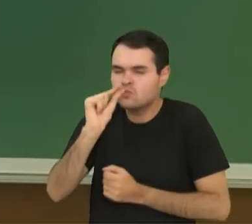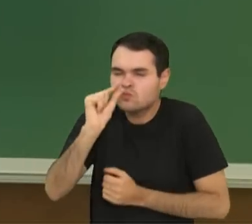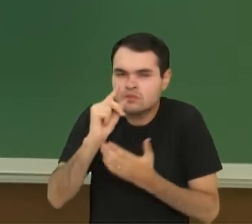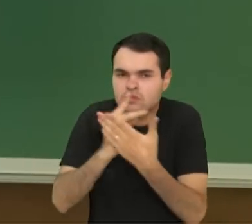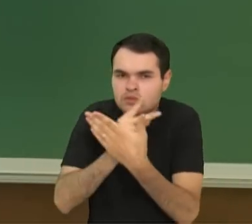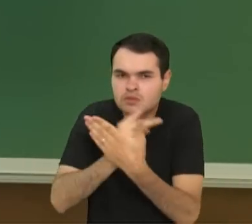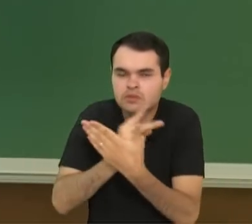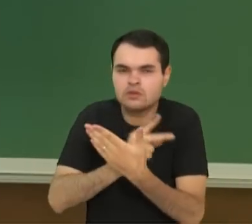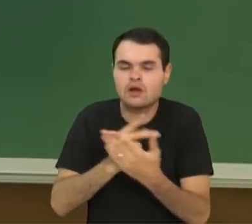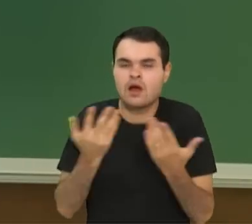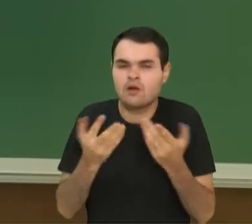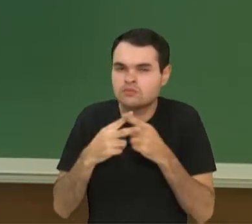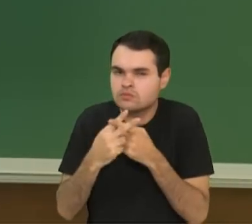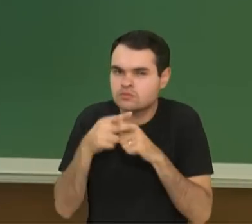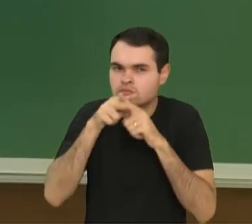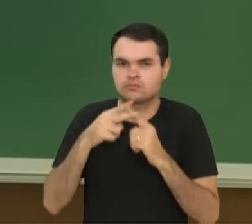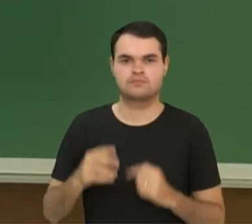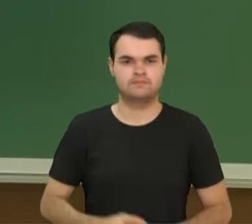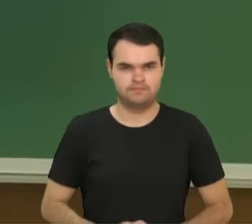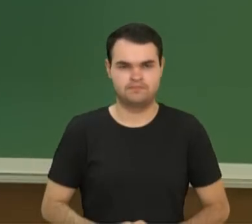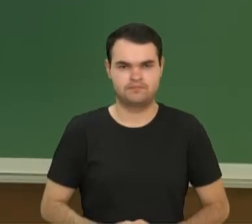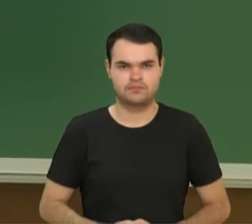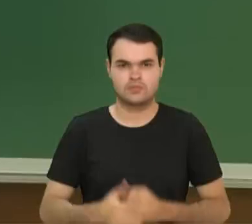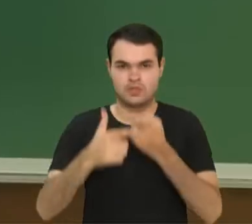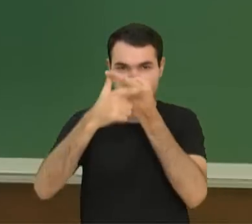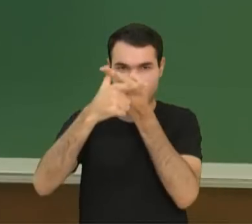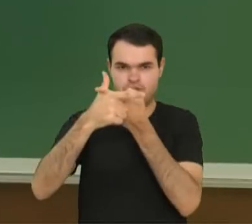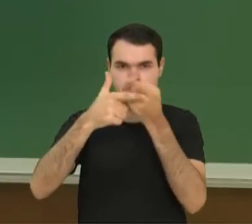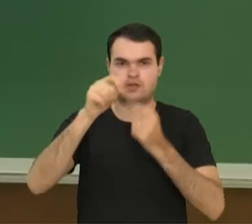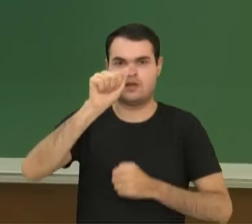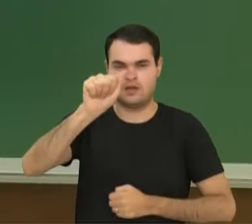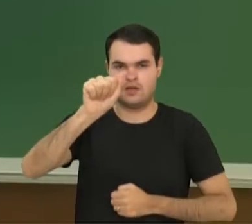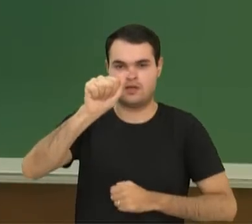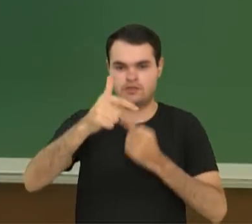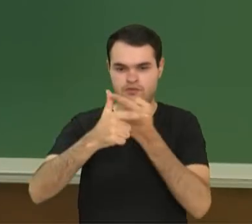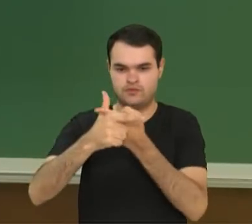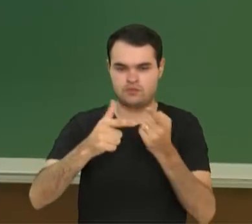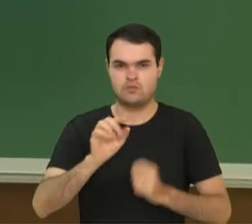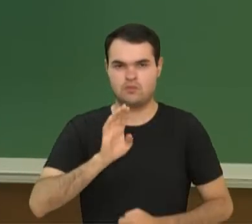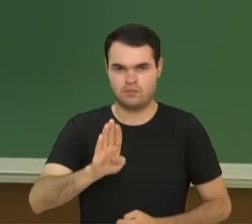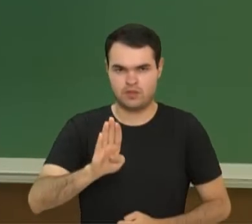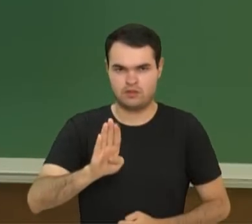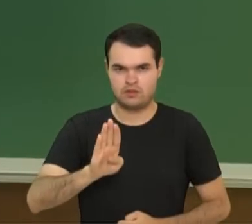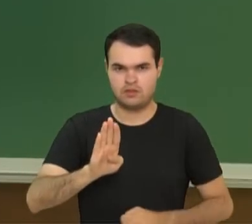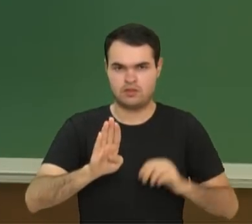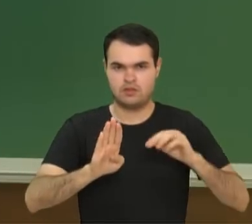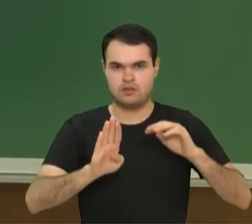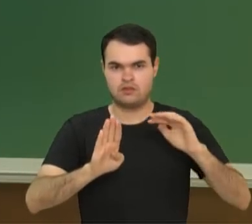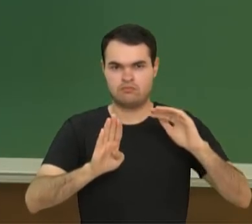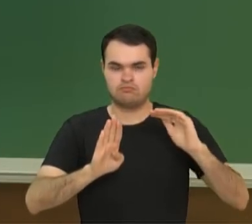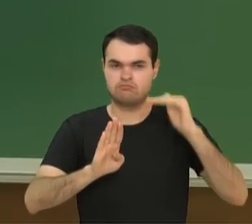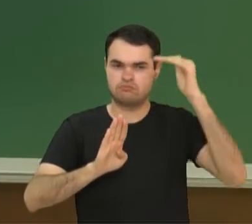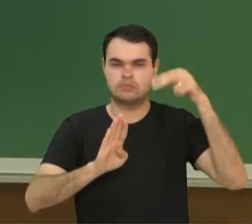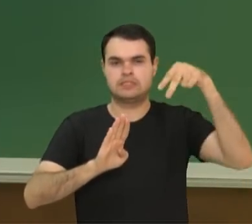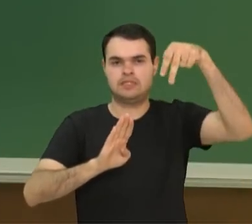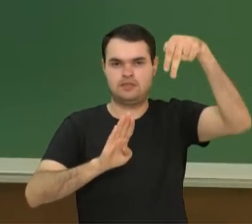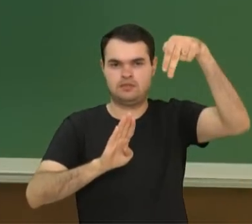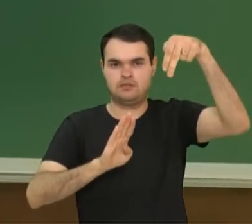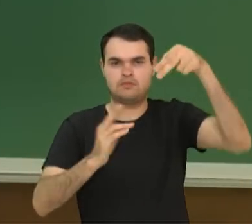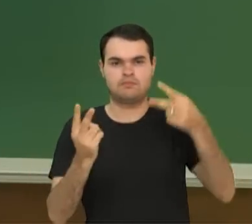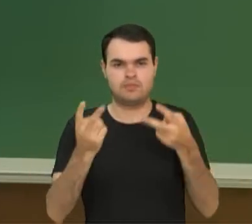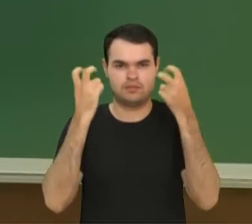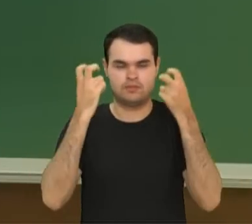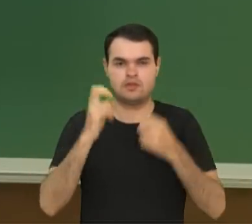slide. Então, vamos consertar ele aqui, ó, na divisão, ó. A dividido por B elevado a M, que vocês provavelmente perceberam,